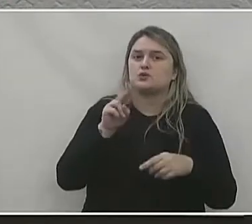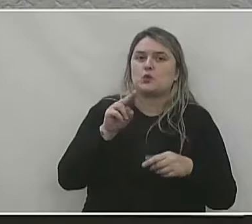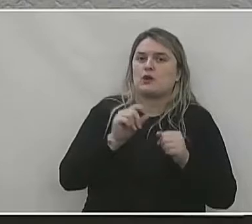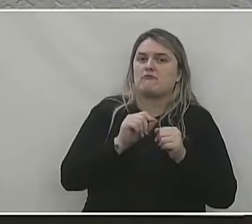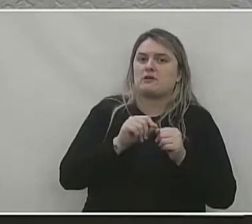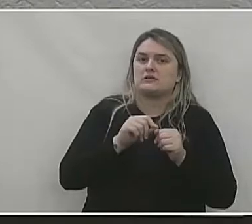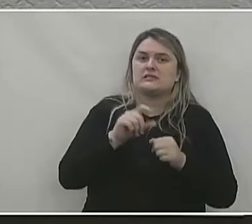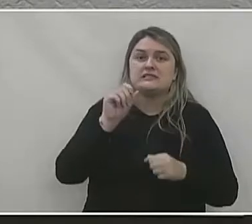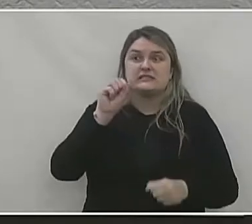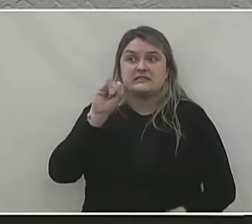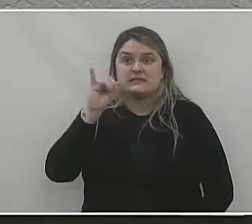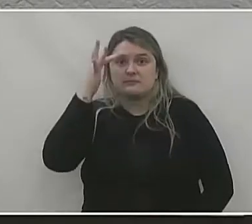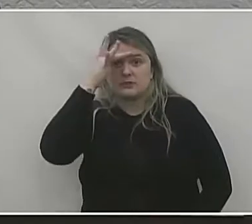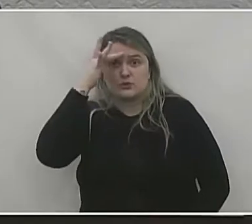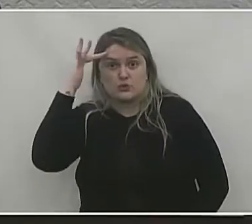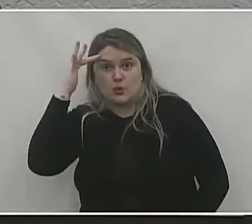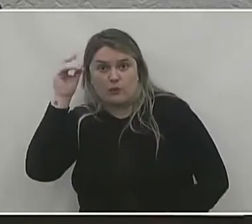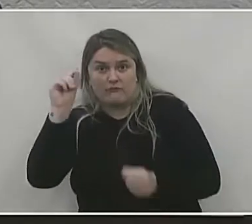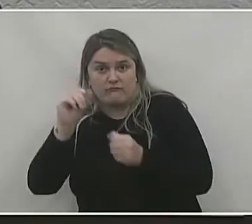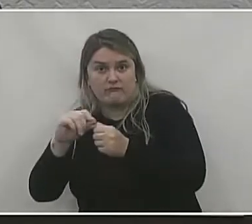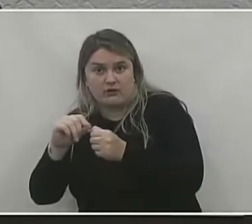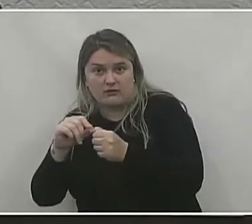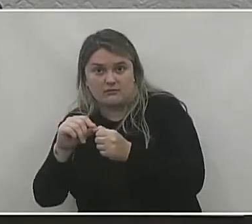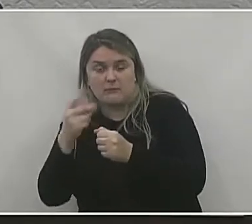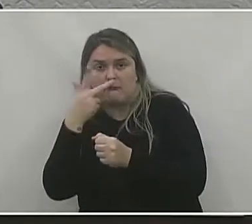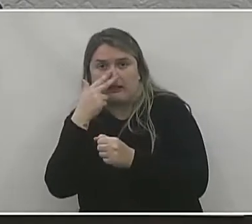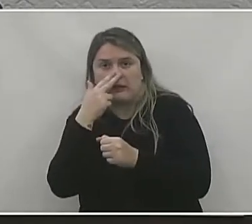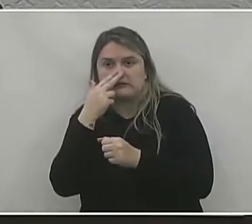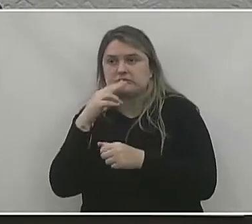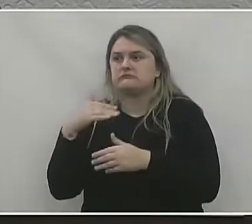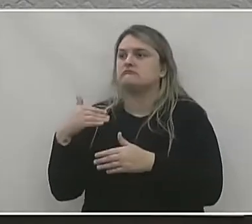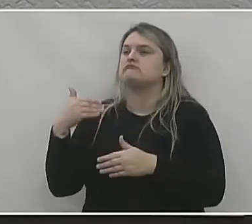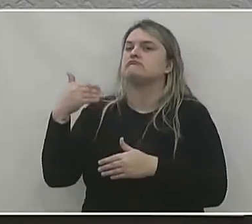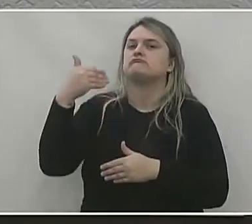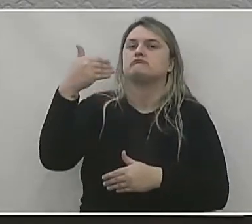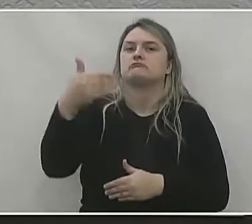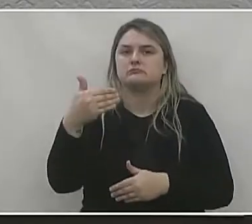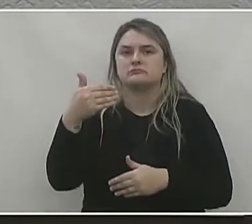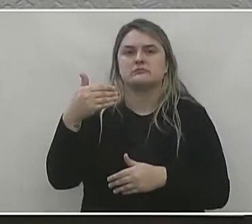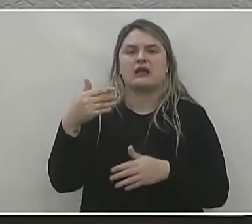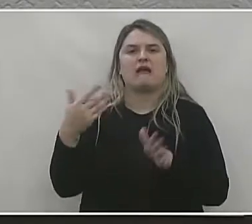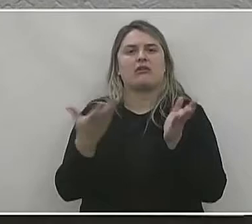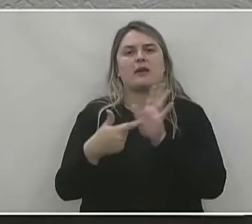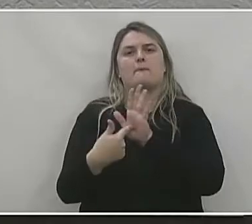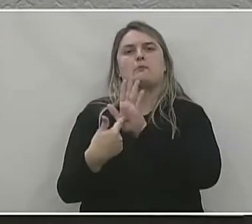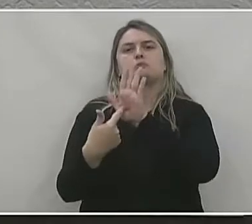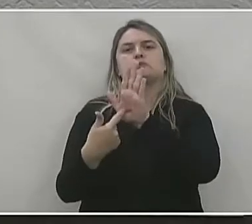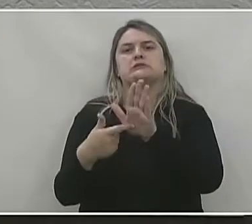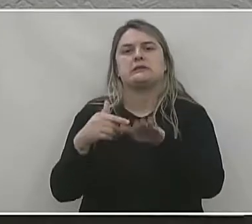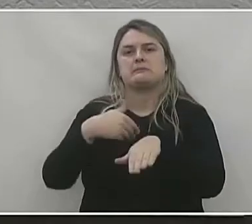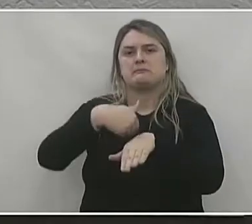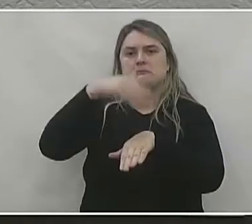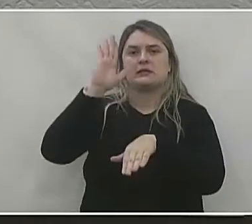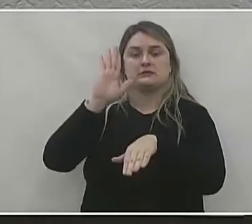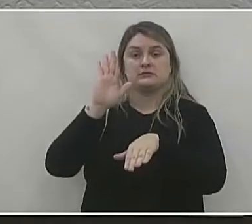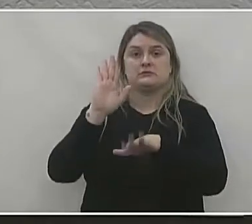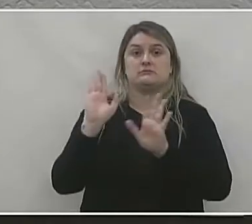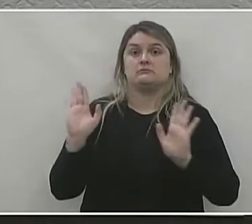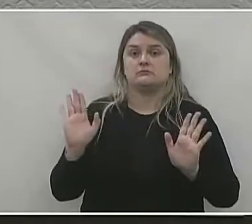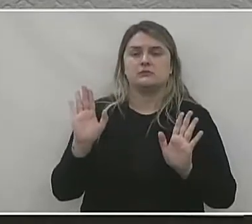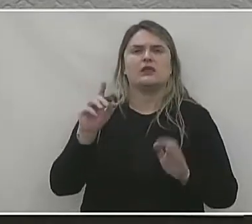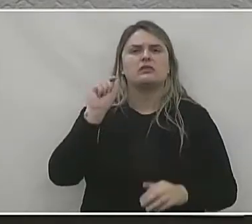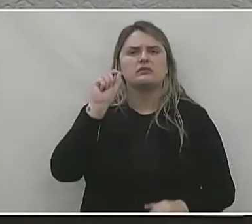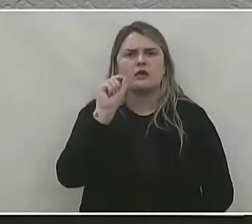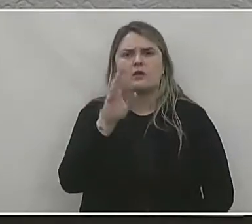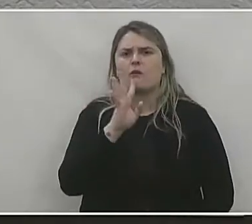alguém faz, elas se colocam na frente para aparecer mais do que quem fez.